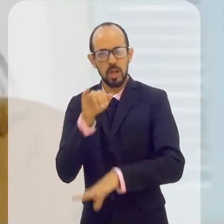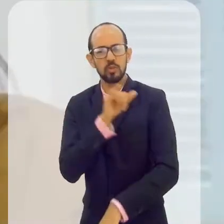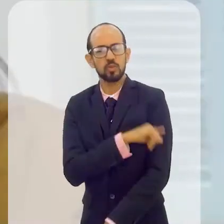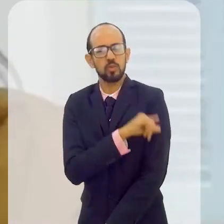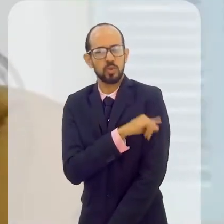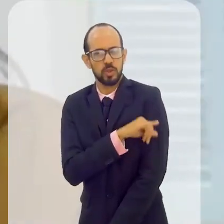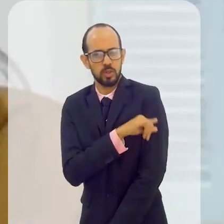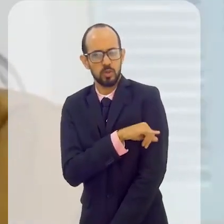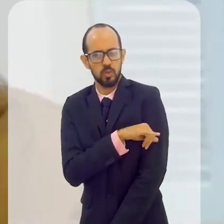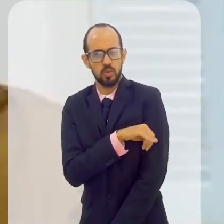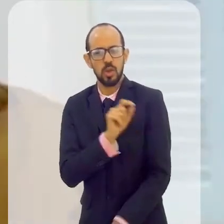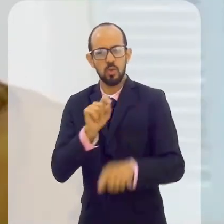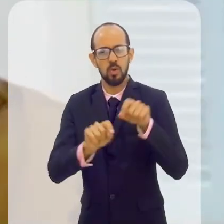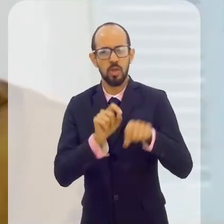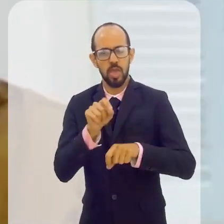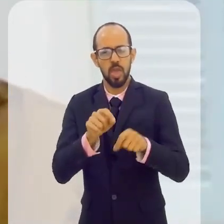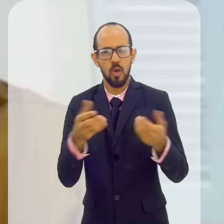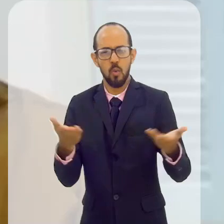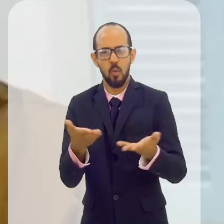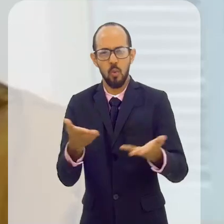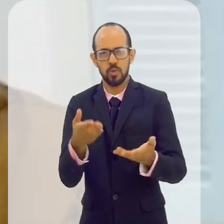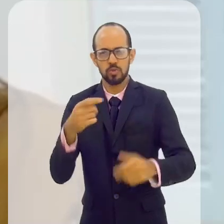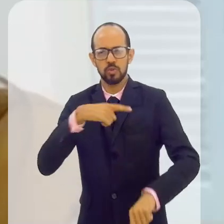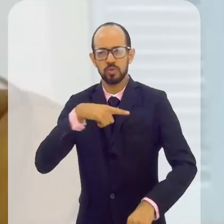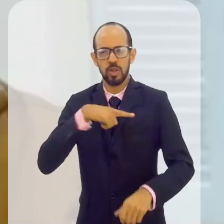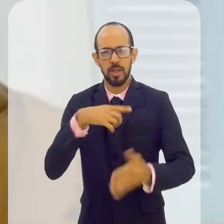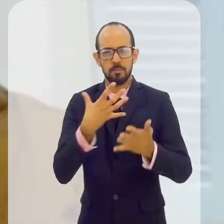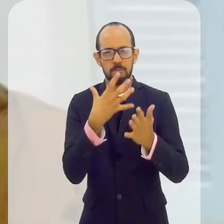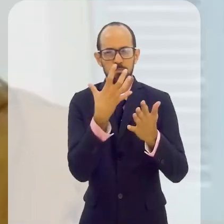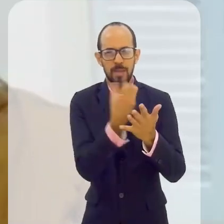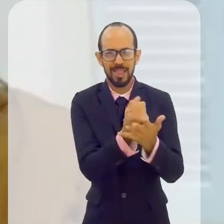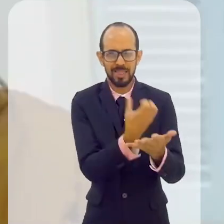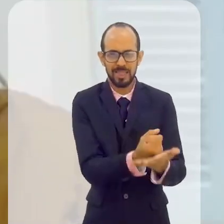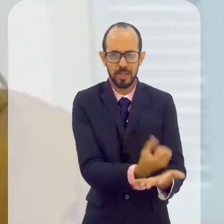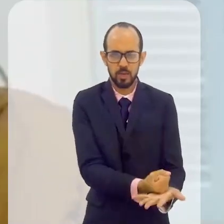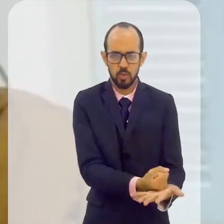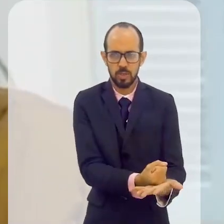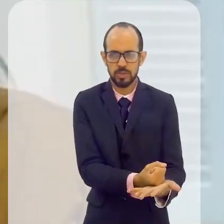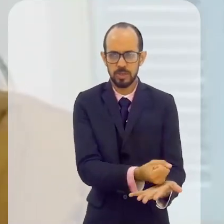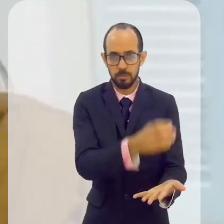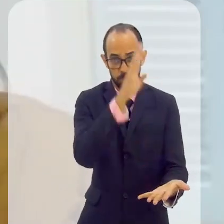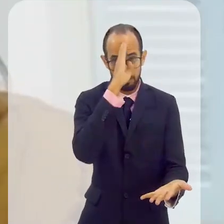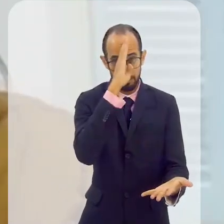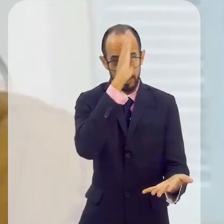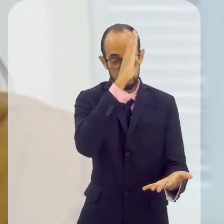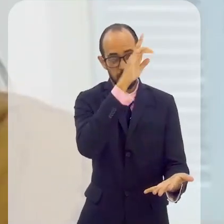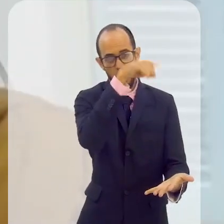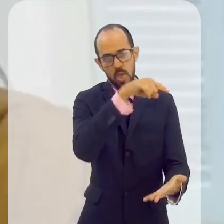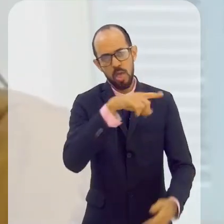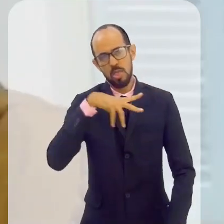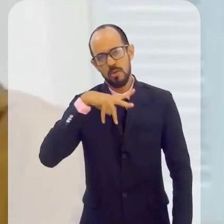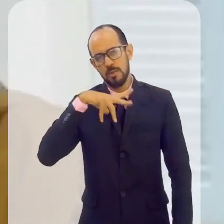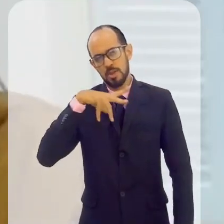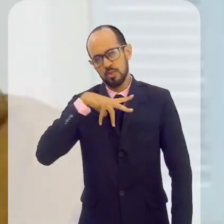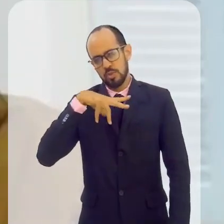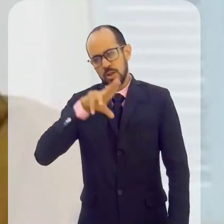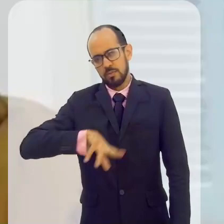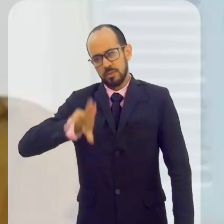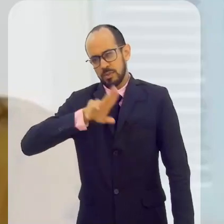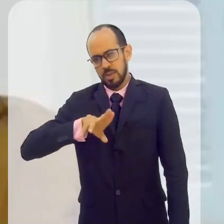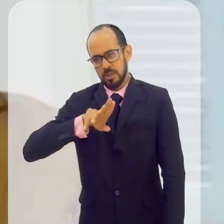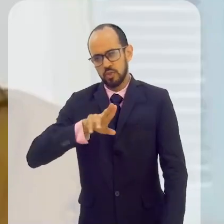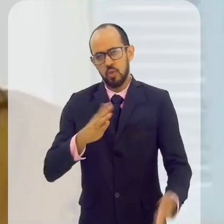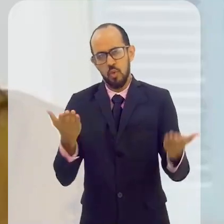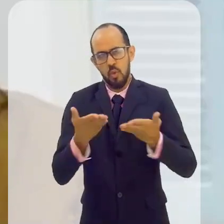Janeiro, que hoje é uma concentração das matrículas muito prevalente na rede privada de ensino, né?